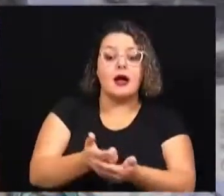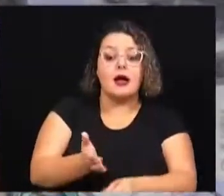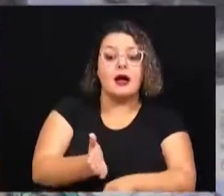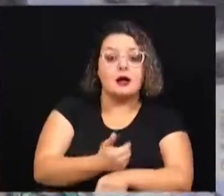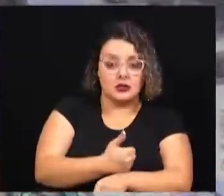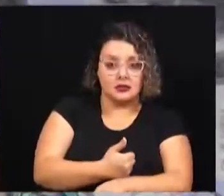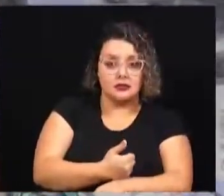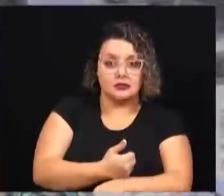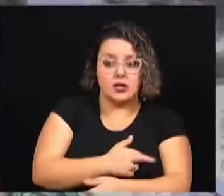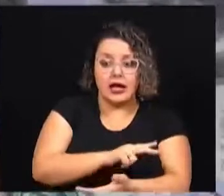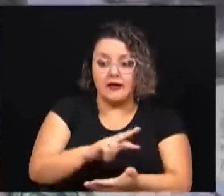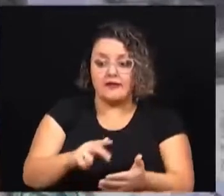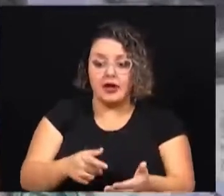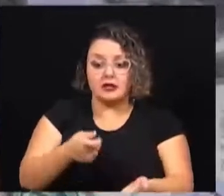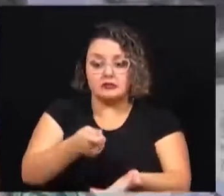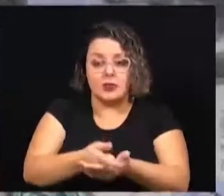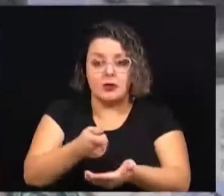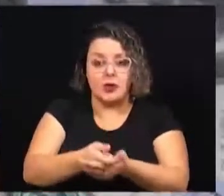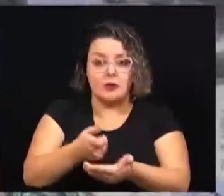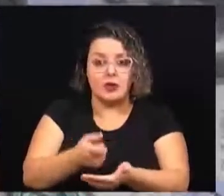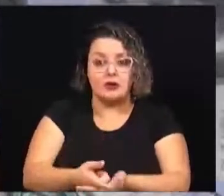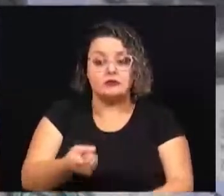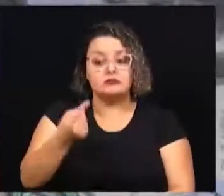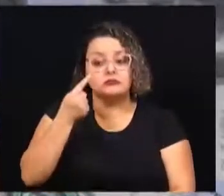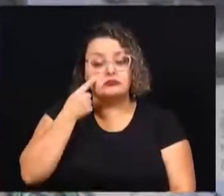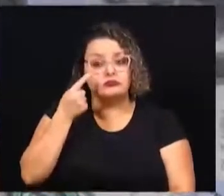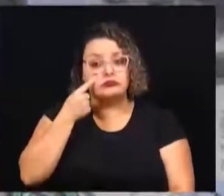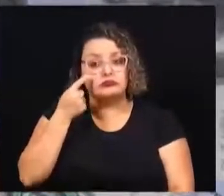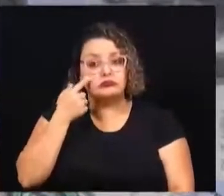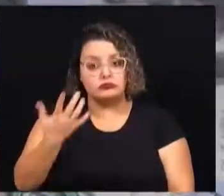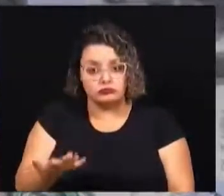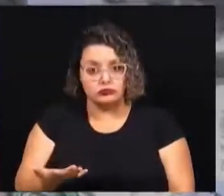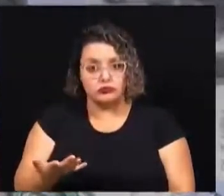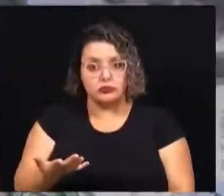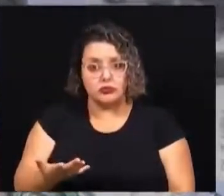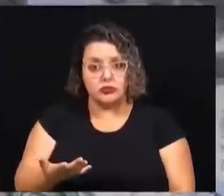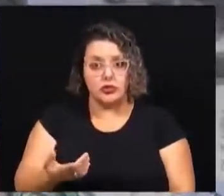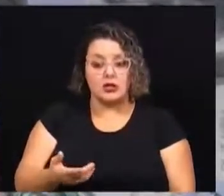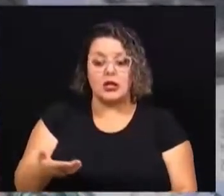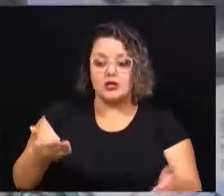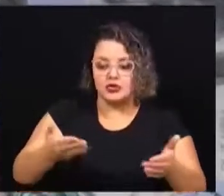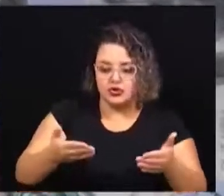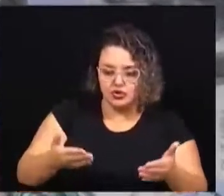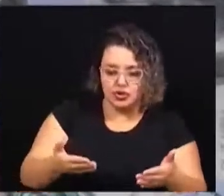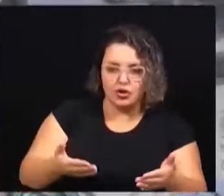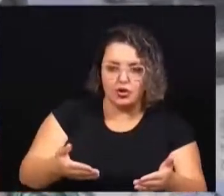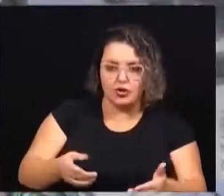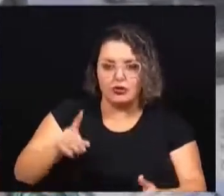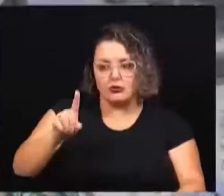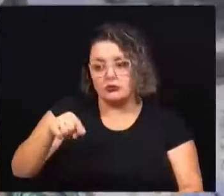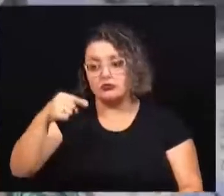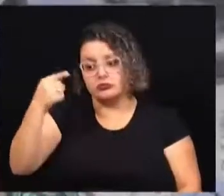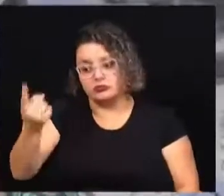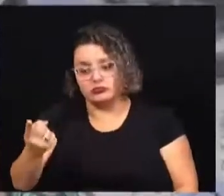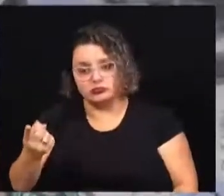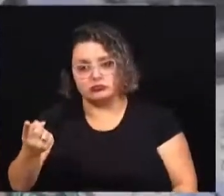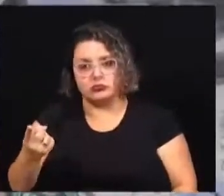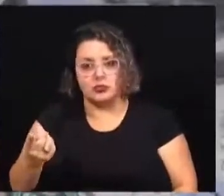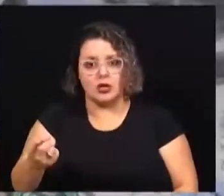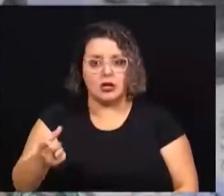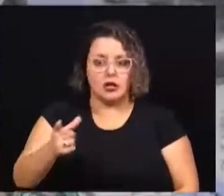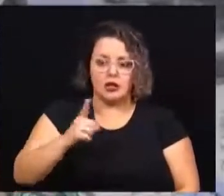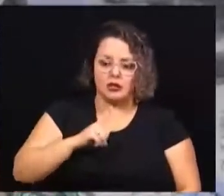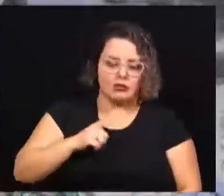parcelas, olhe quanto que é, assim, você tem a parcela de agora e tem a parcela que, sei lá, você tem